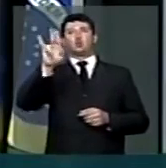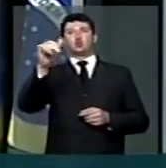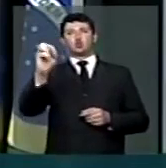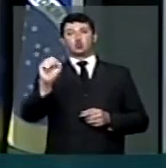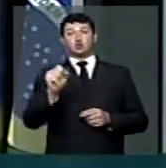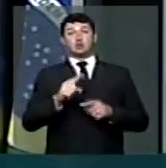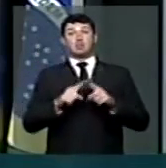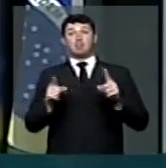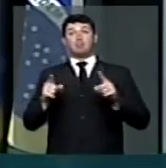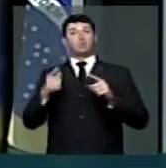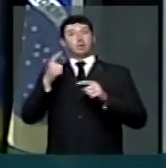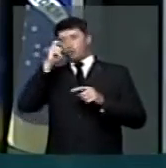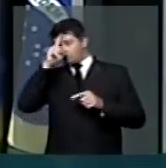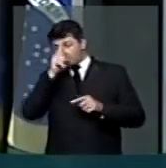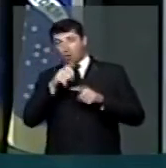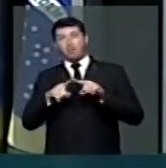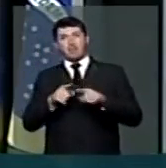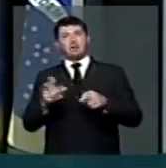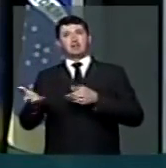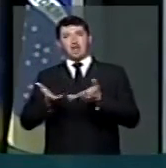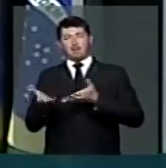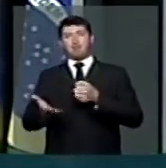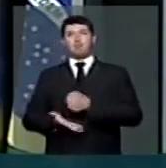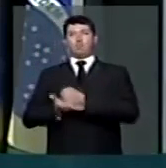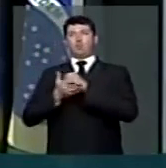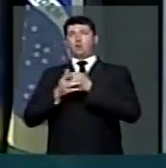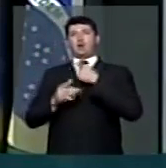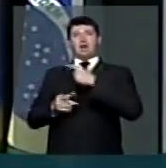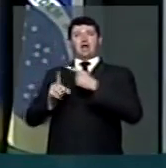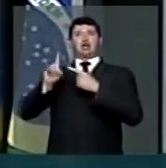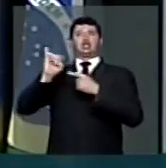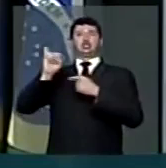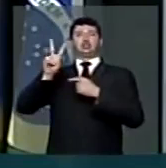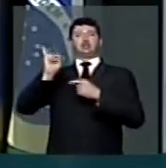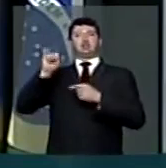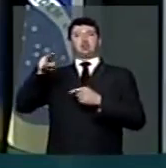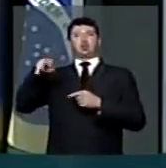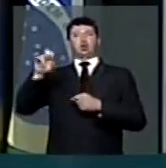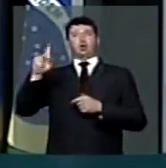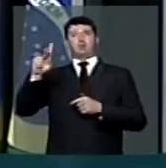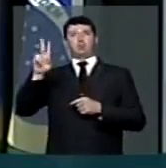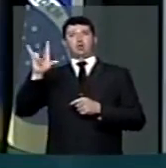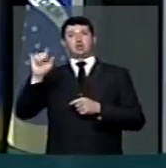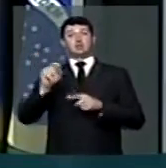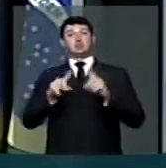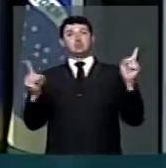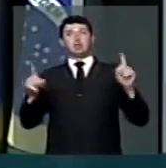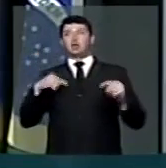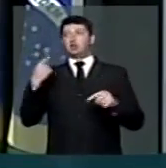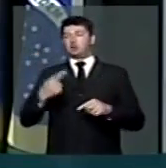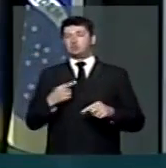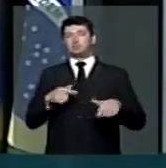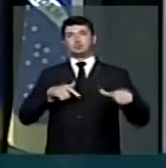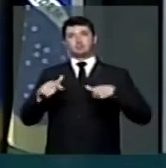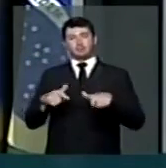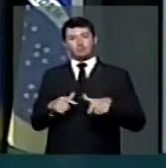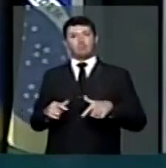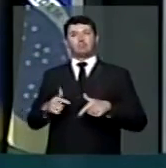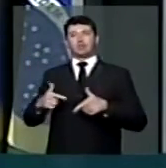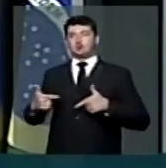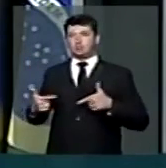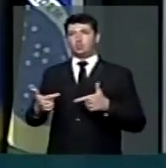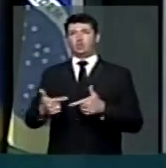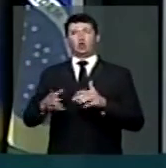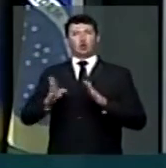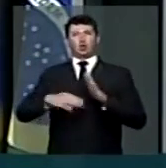é muito bem assistida lá em Divinópolis. Mas o certo é que cada cidade onde nós atuamos, nós procuramos, todas